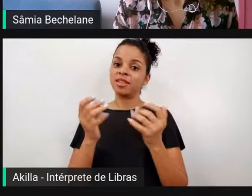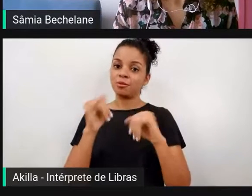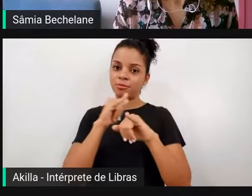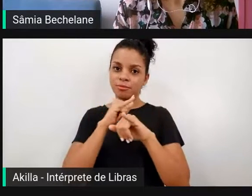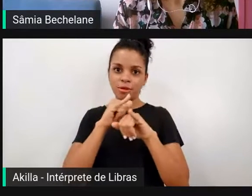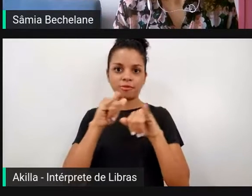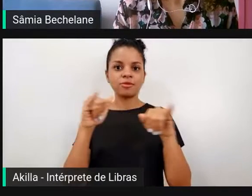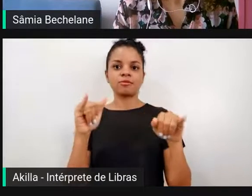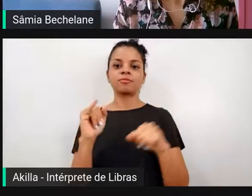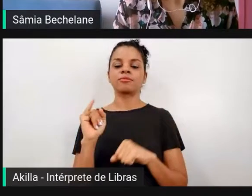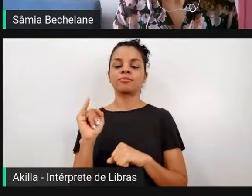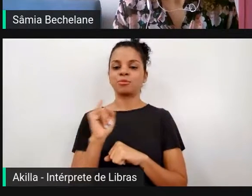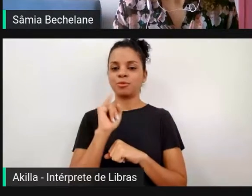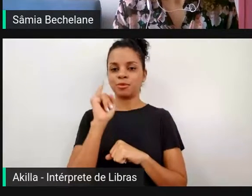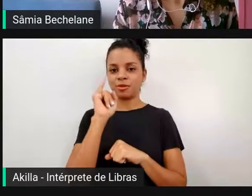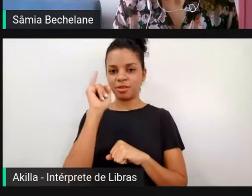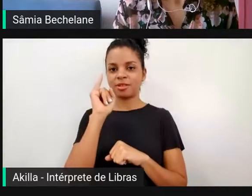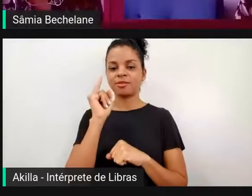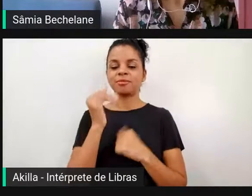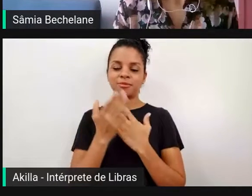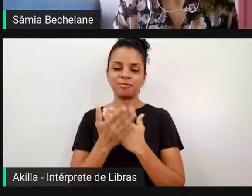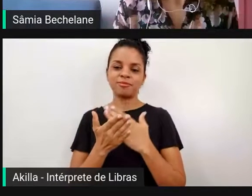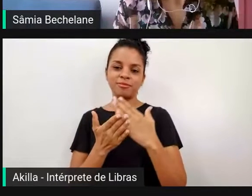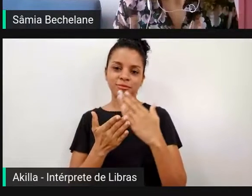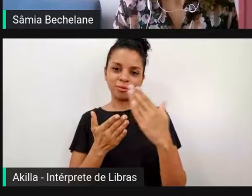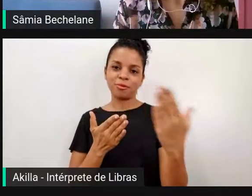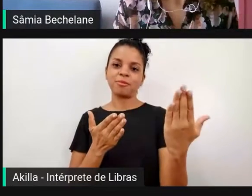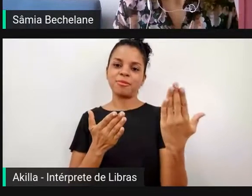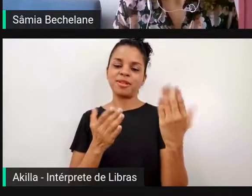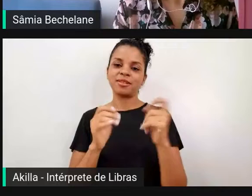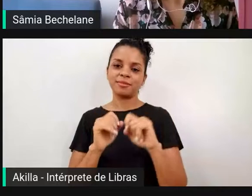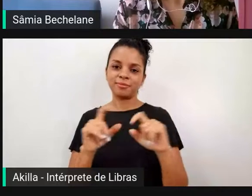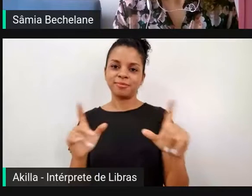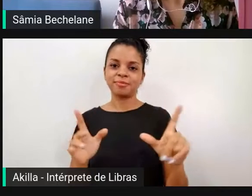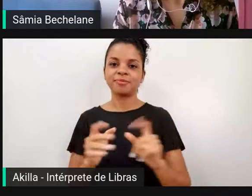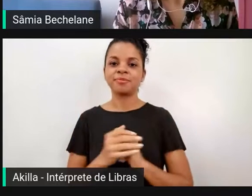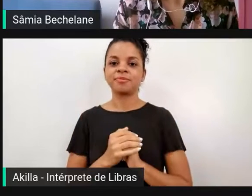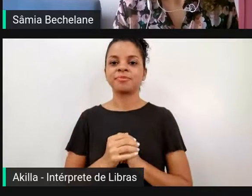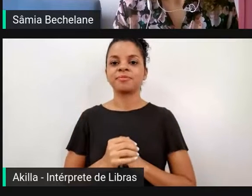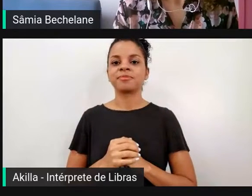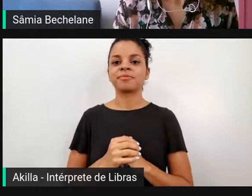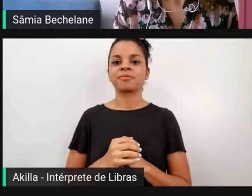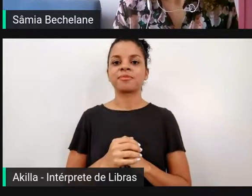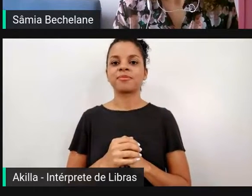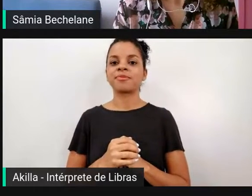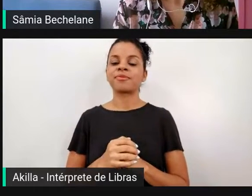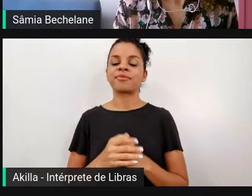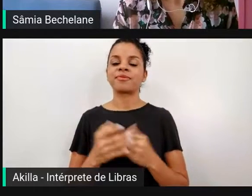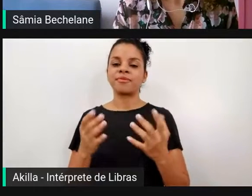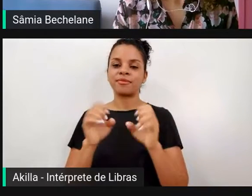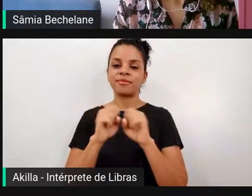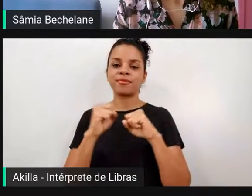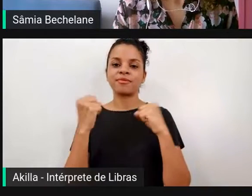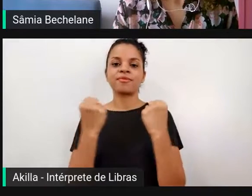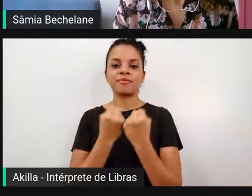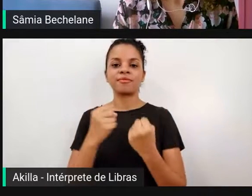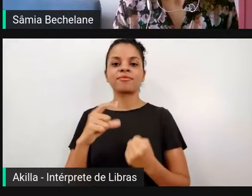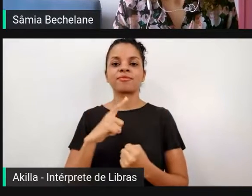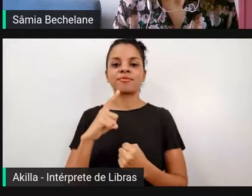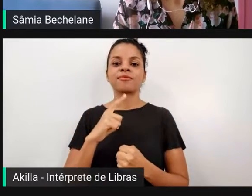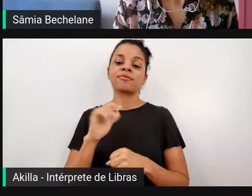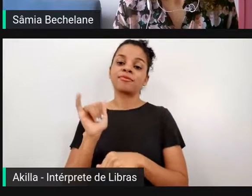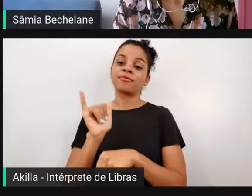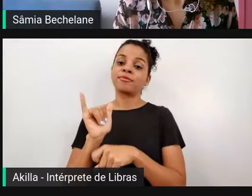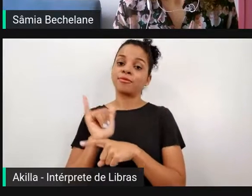que possamos ter um bom encaminhamento da nossa sessão. Esse evento está sendo transmitido em tempo real pelo canal do YouTube da Escola